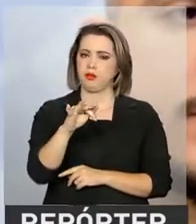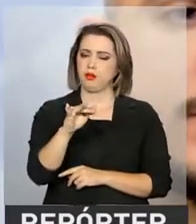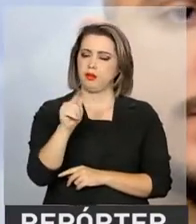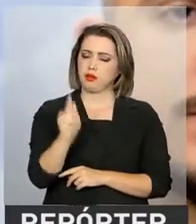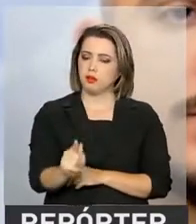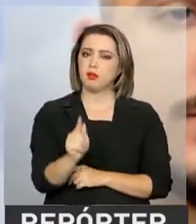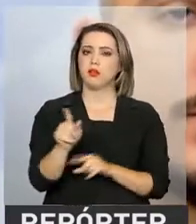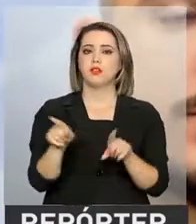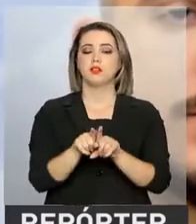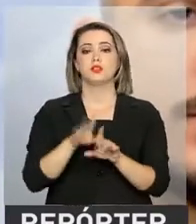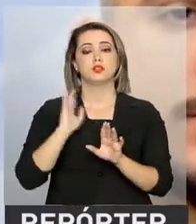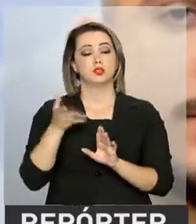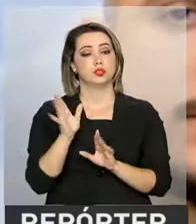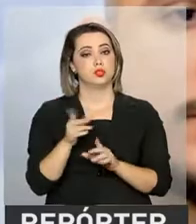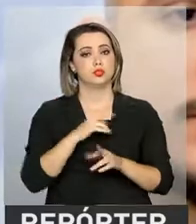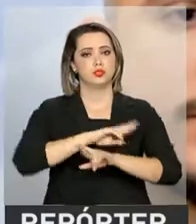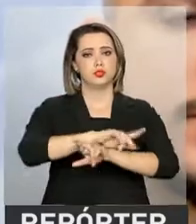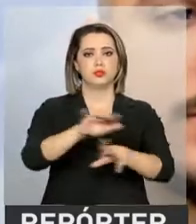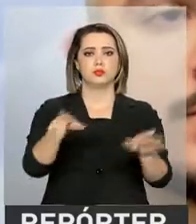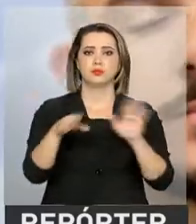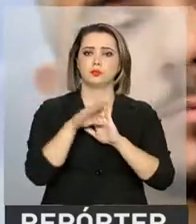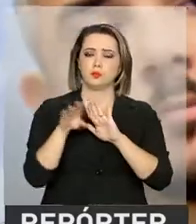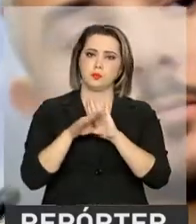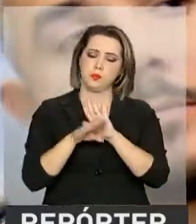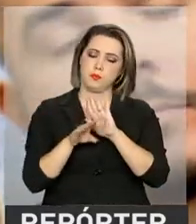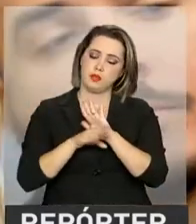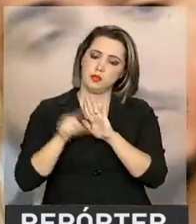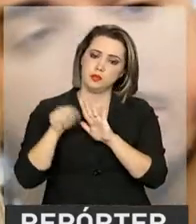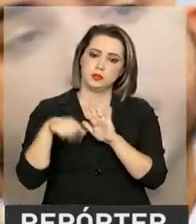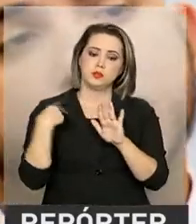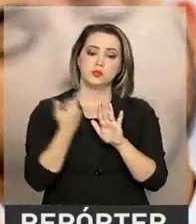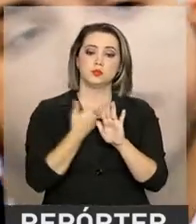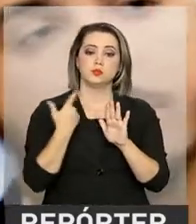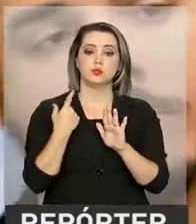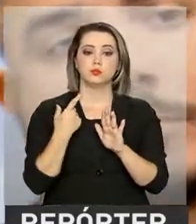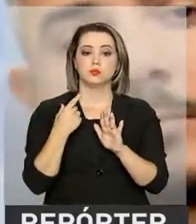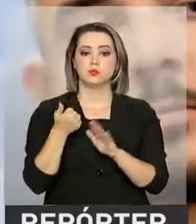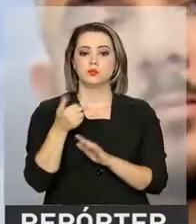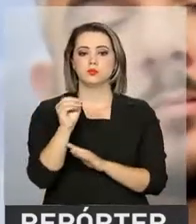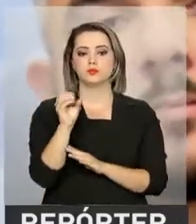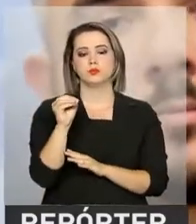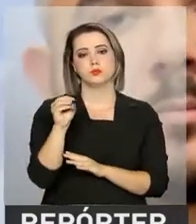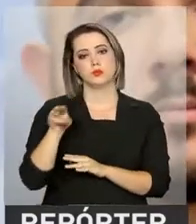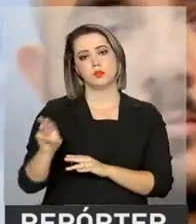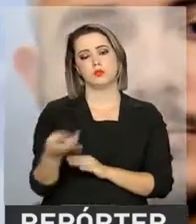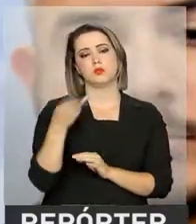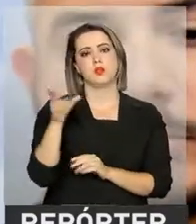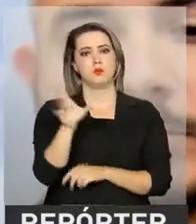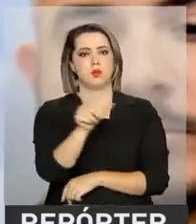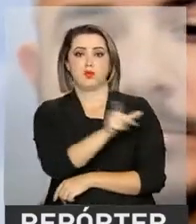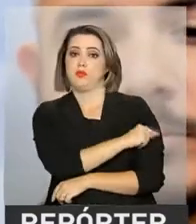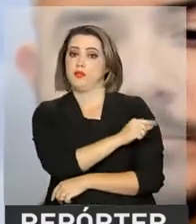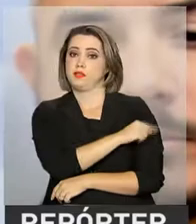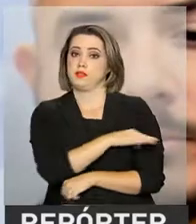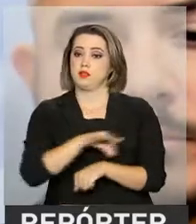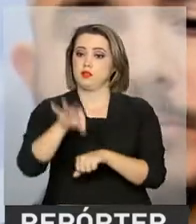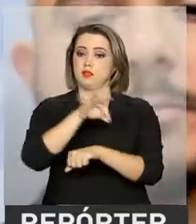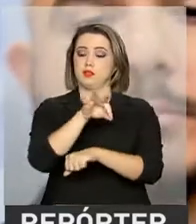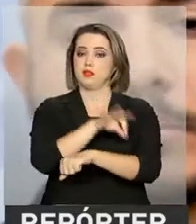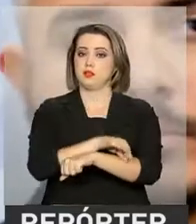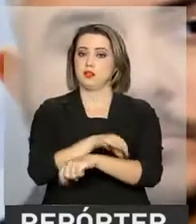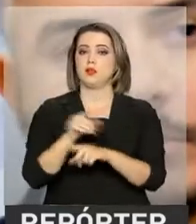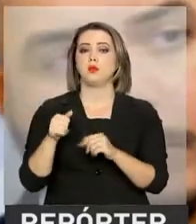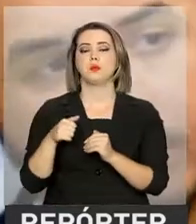vários projetos aprovados lá no CAPES. Nós tivemos os 100 milhões da vacina da dengue, do Ministério da